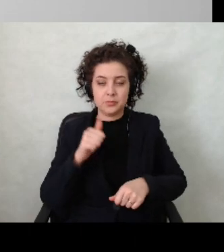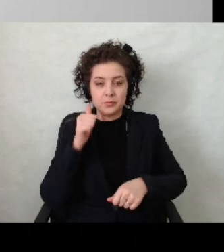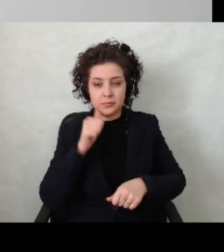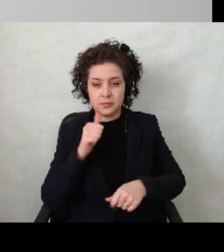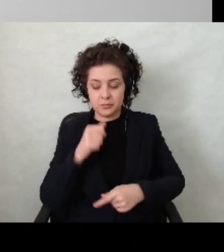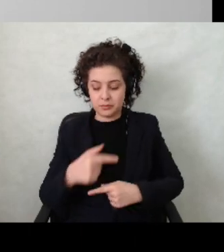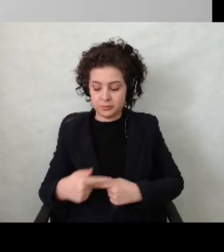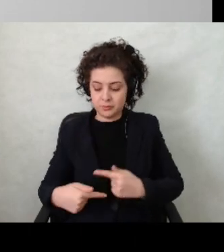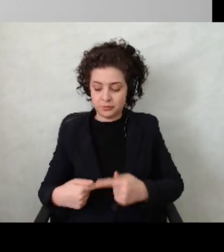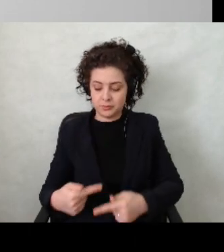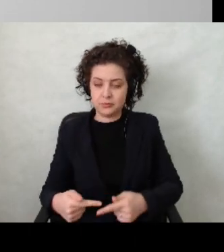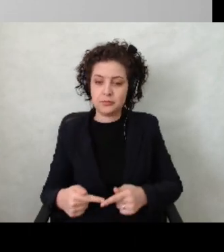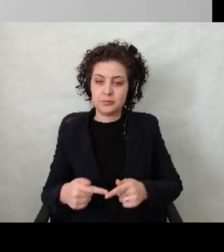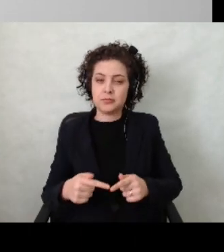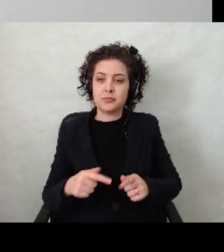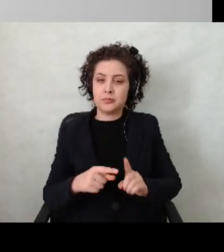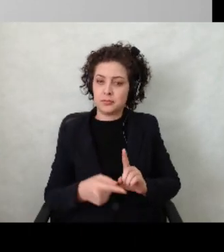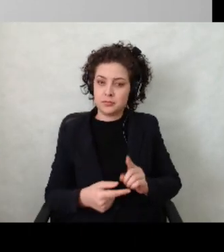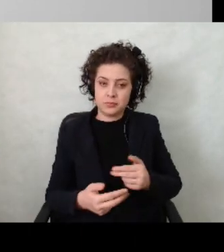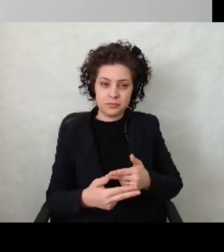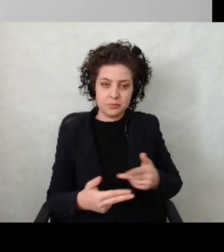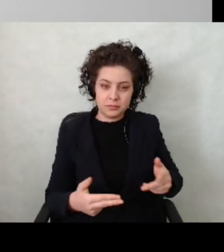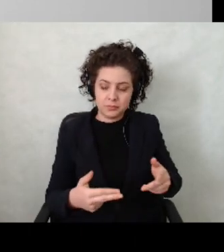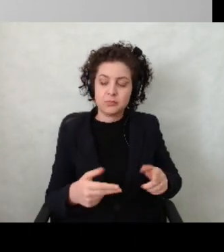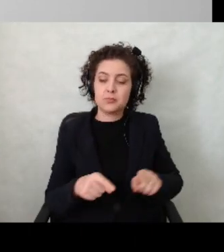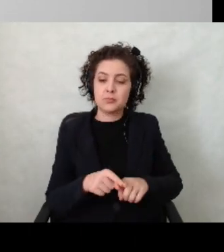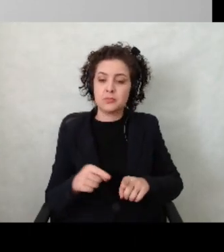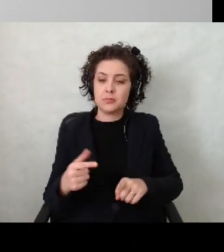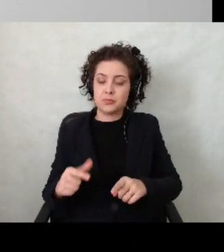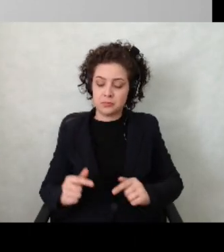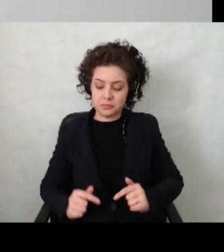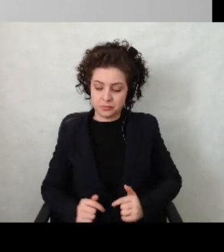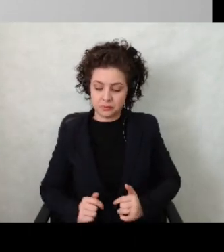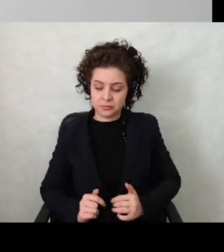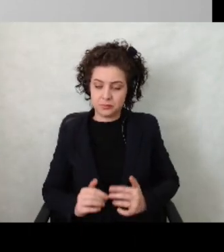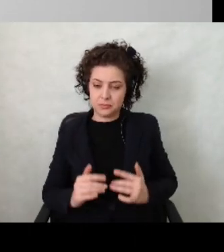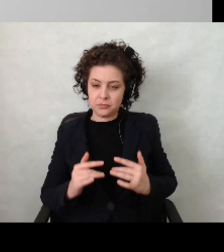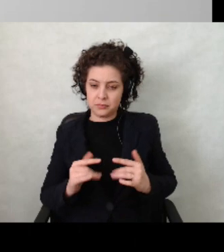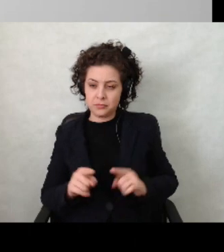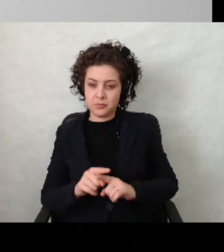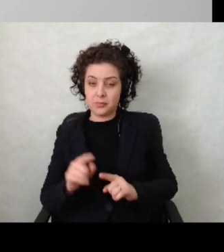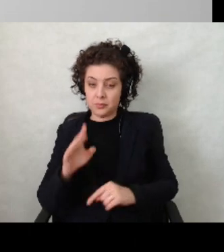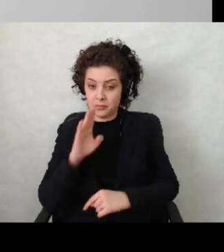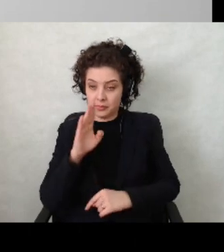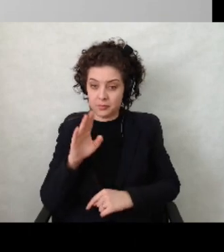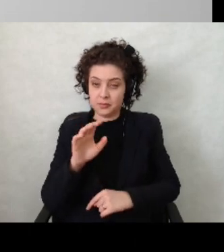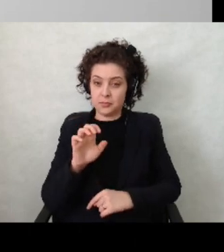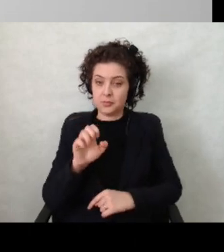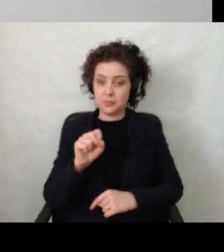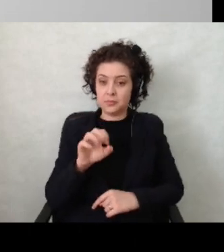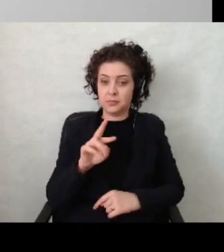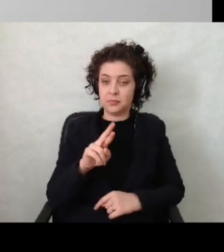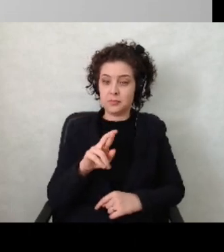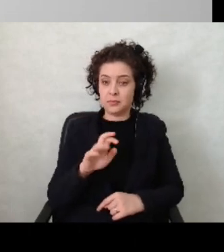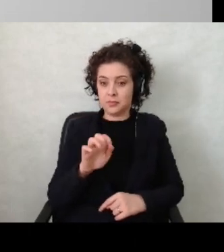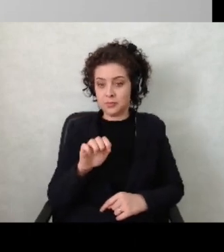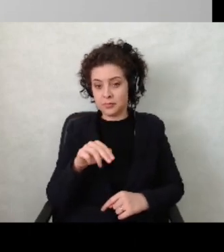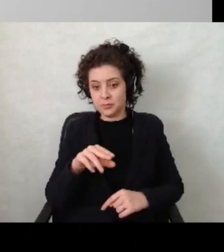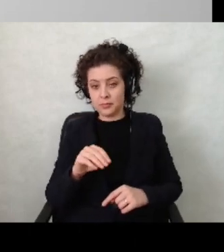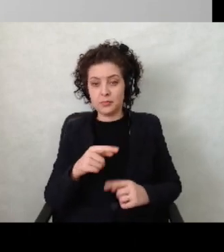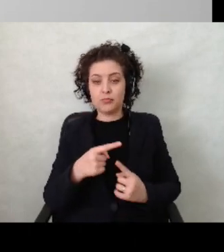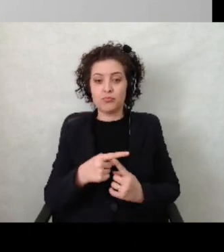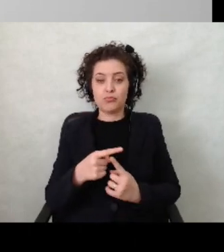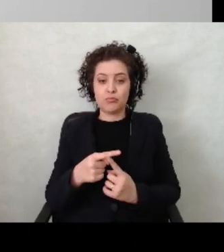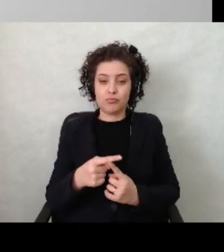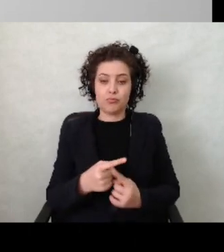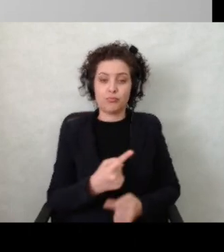também imunomodulatórios. E os principais estrógenos, produzidos pelo nosso organismo são